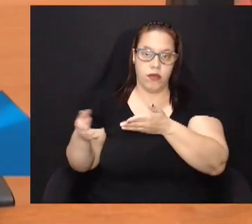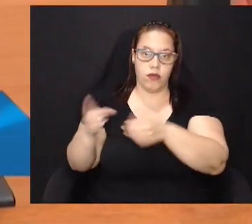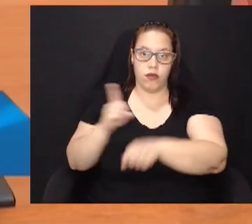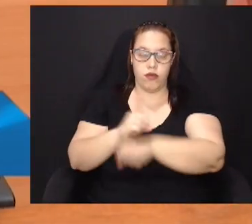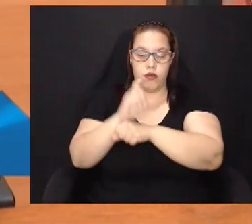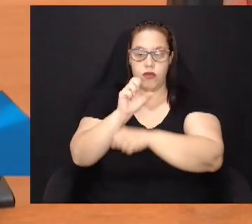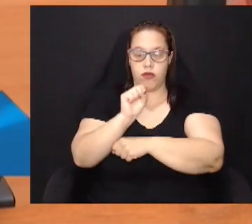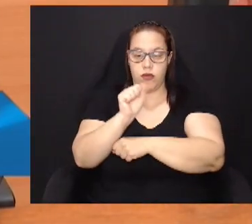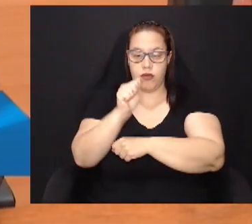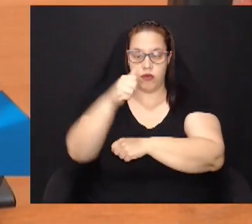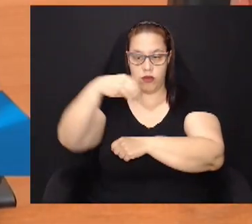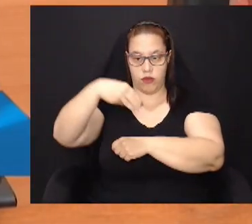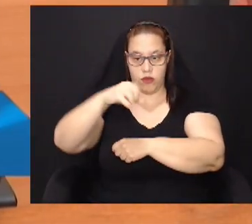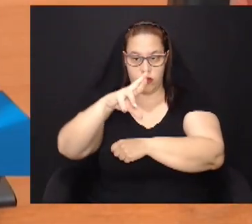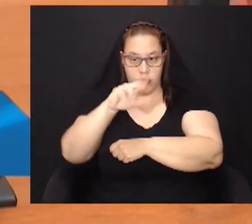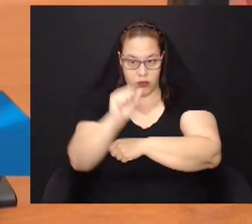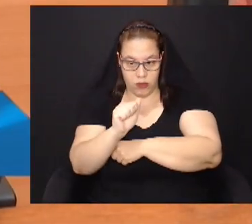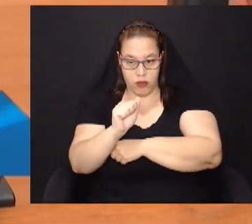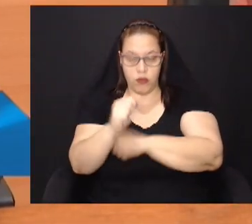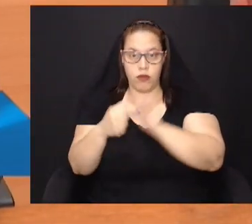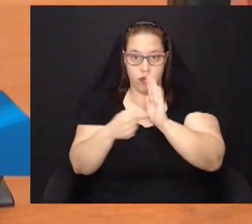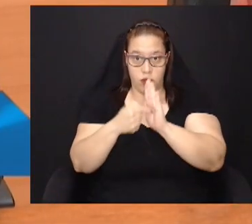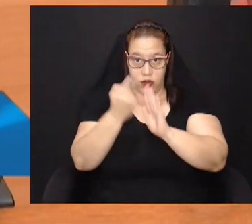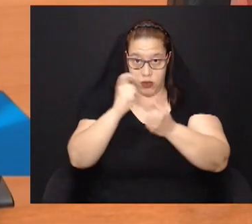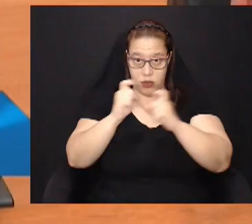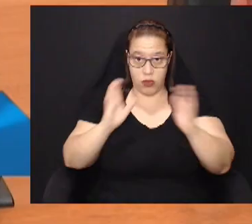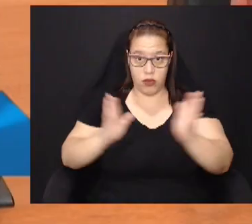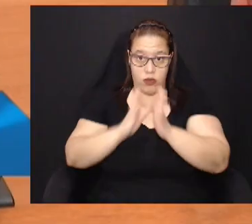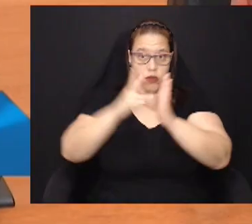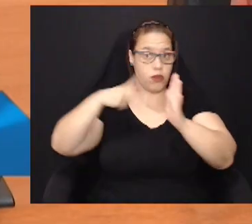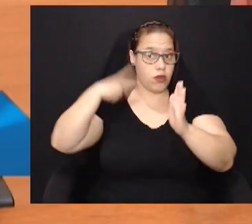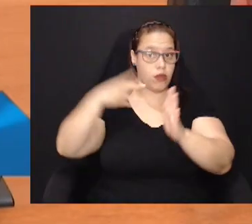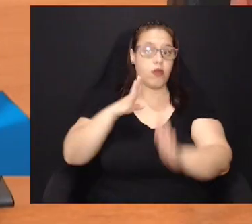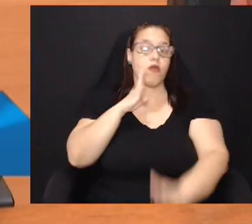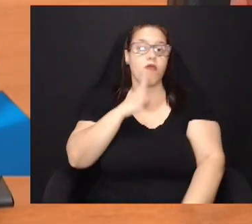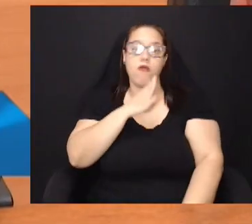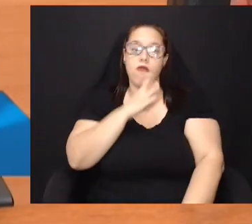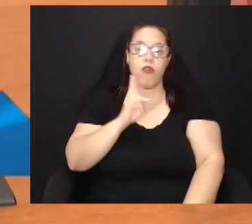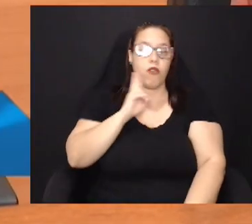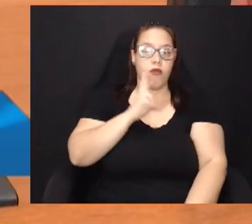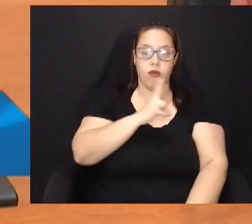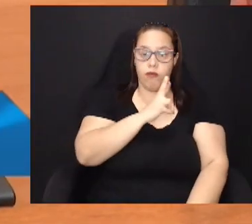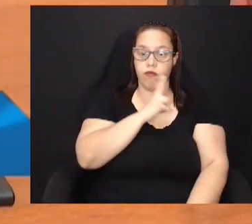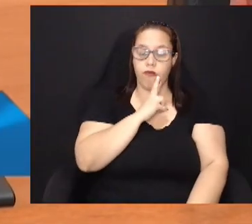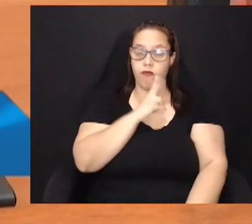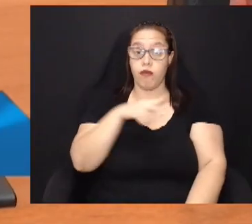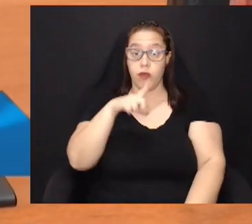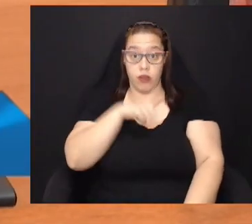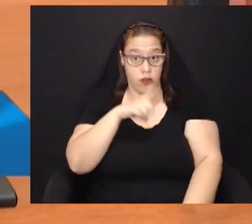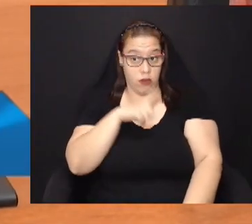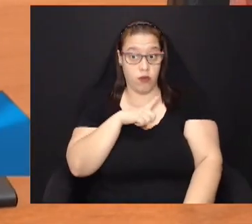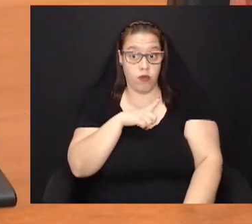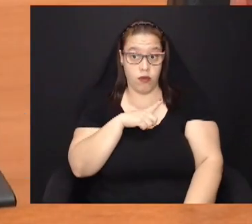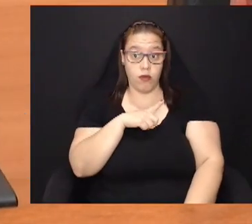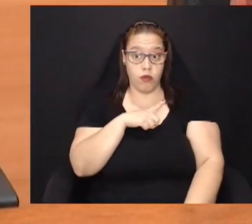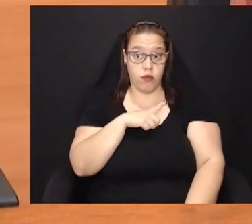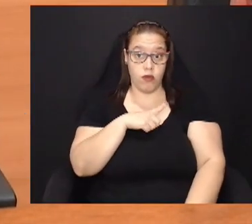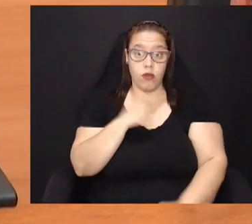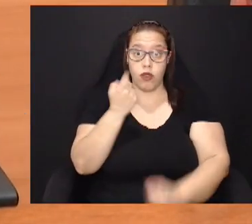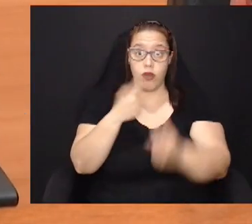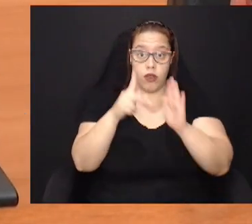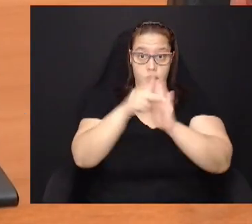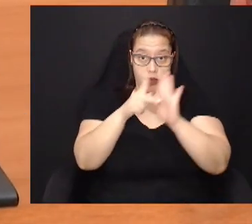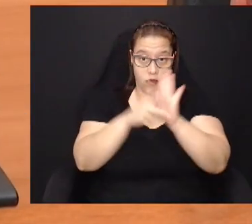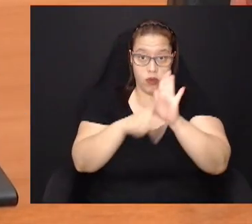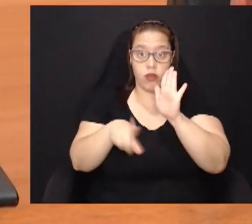Samira. O intuito dessa primeira reunião da Frente Parlamentar de Bares e Restaurantes é que nós tivemos aqui alguns projetos de